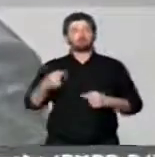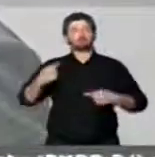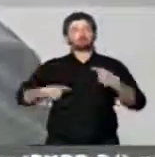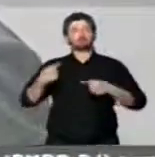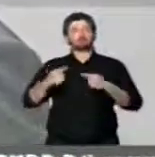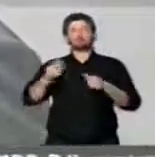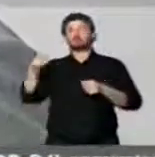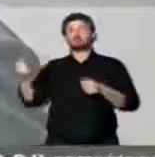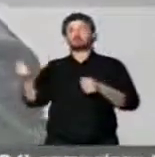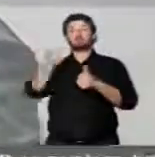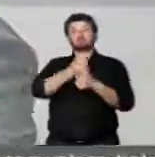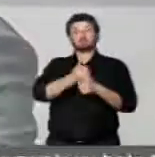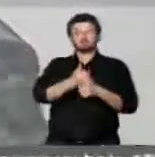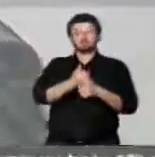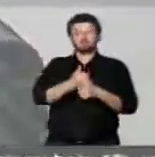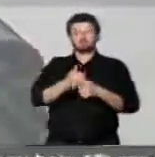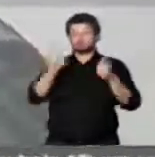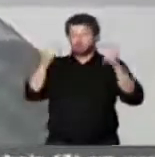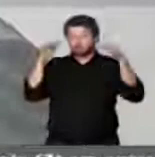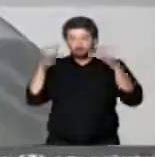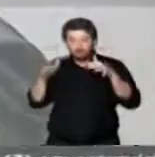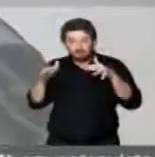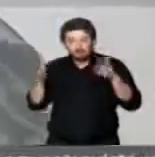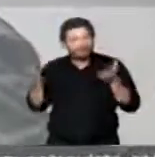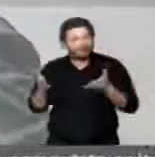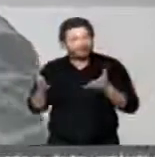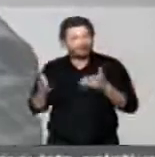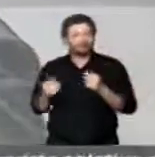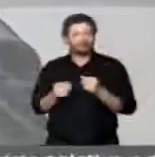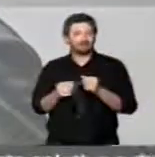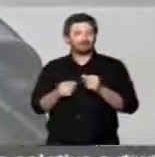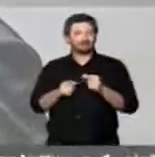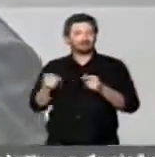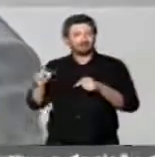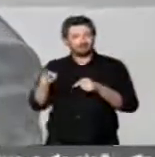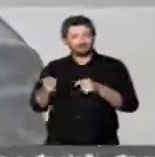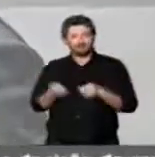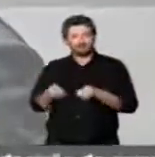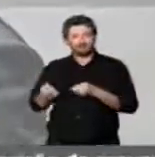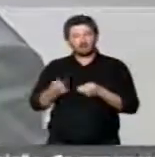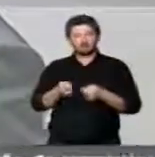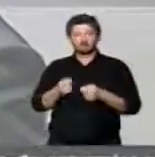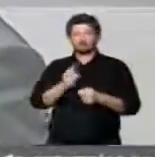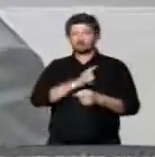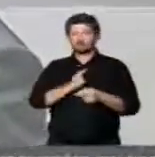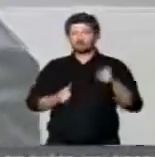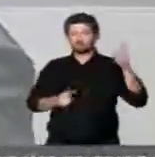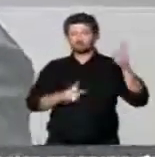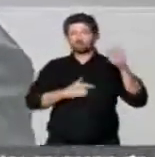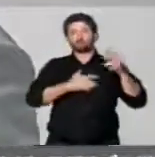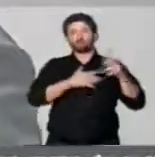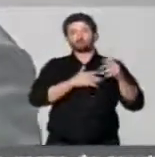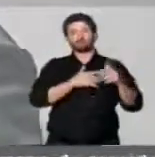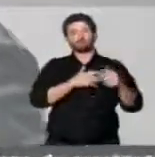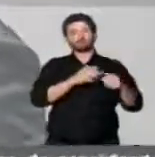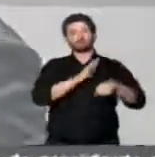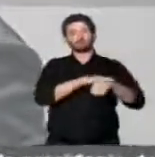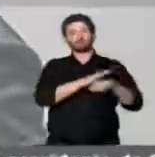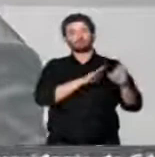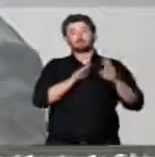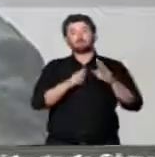a sucessão, é que a gente tem que manter a atenção. Esse tipo de manobra, onde o governo ilegítimo